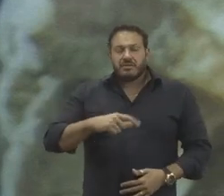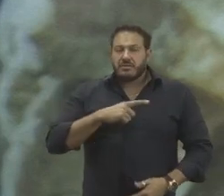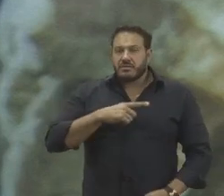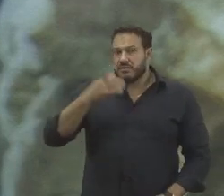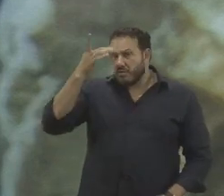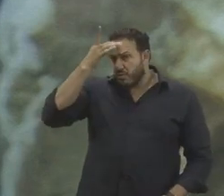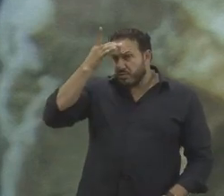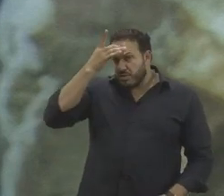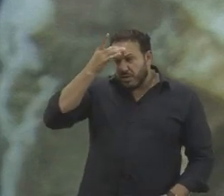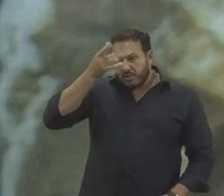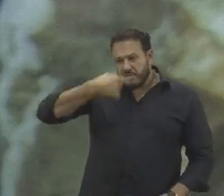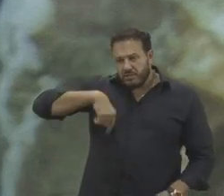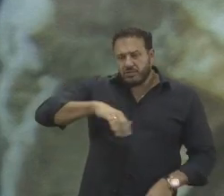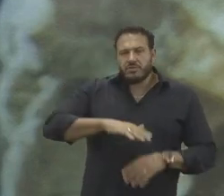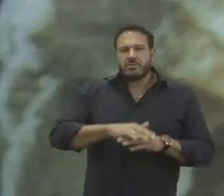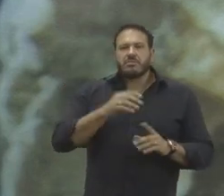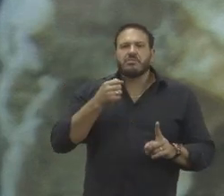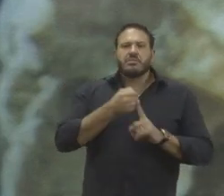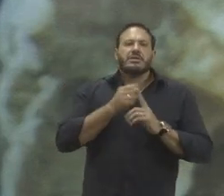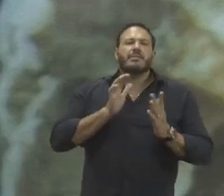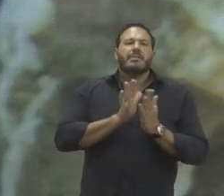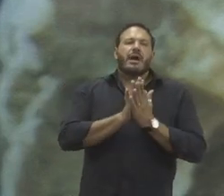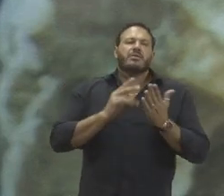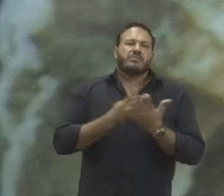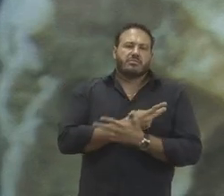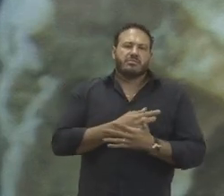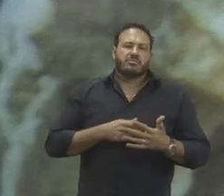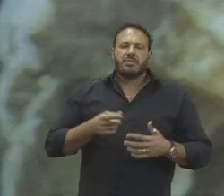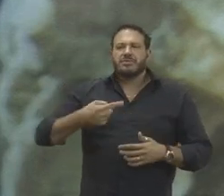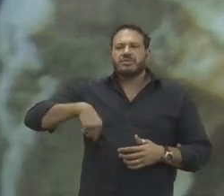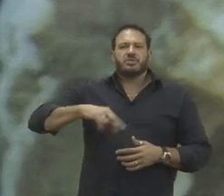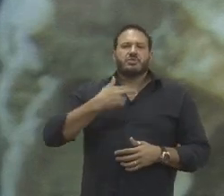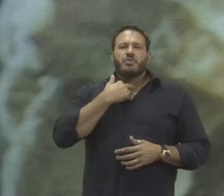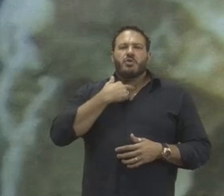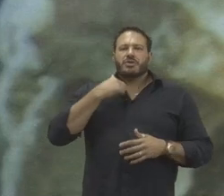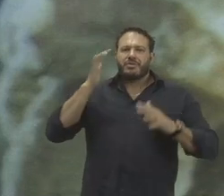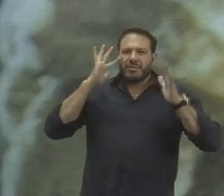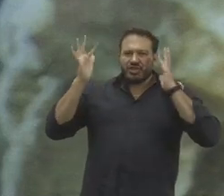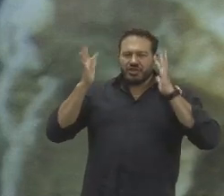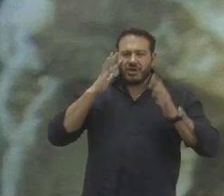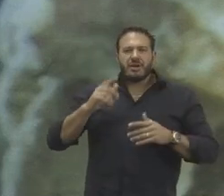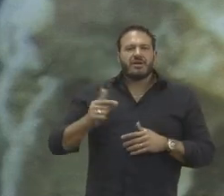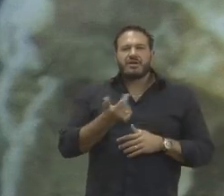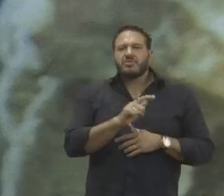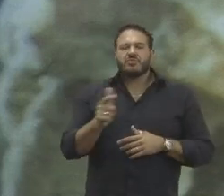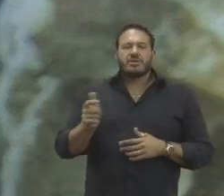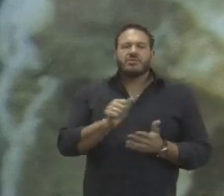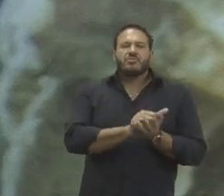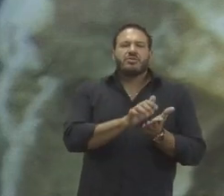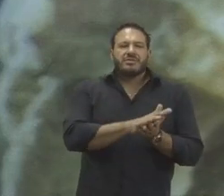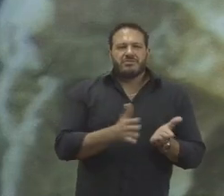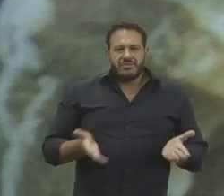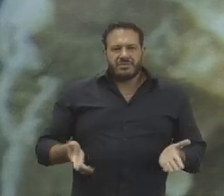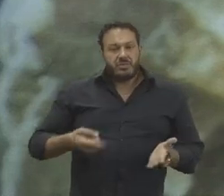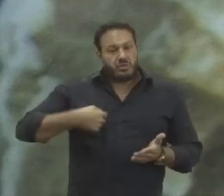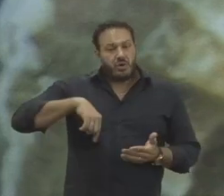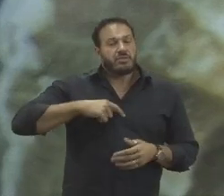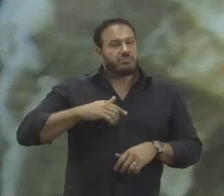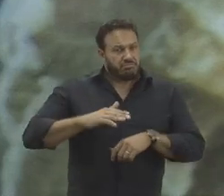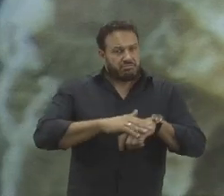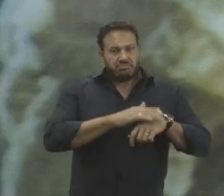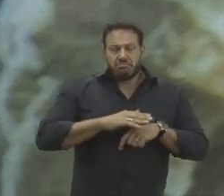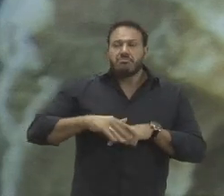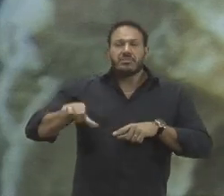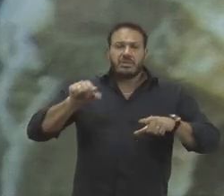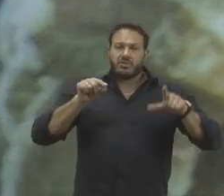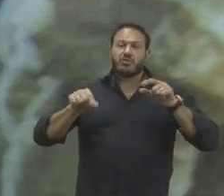impacto que temos no no planeta a gente não pode imaginar que a gente anda por aí impunemente eh todas as nossas escolhas têm impacto